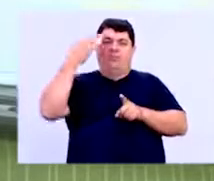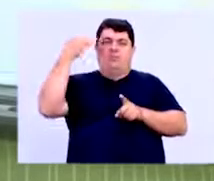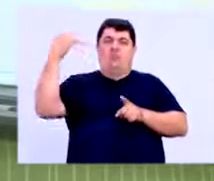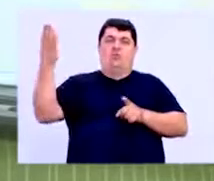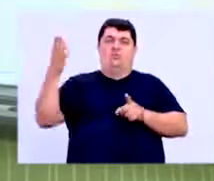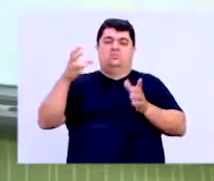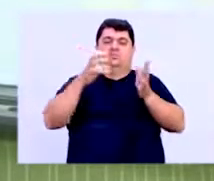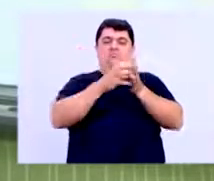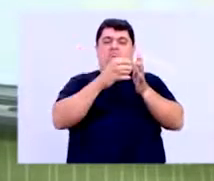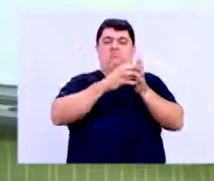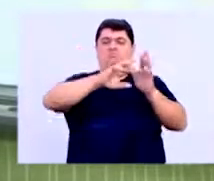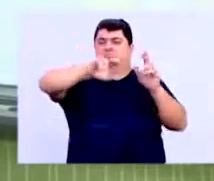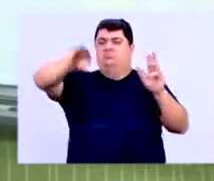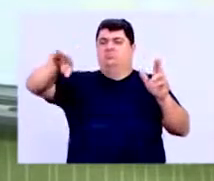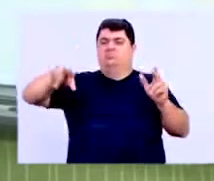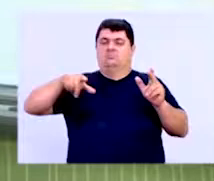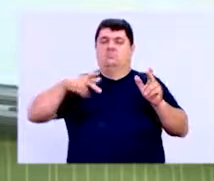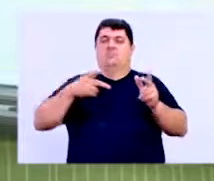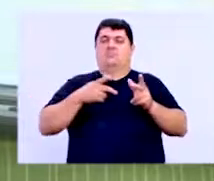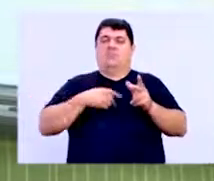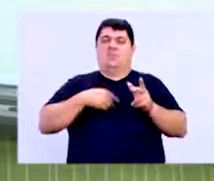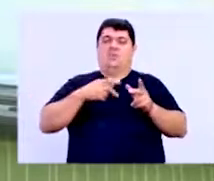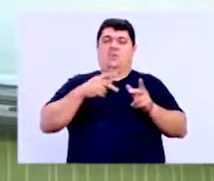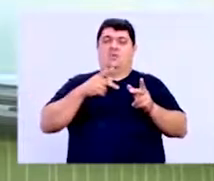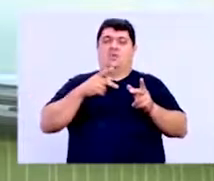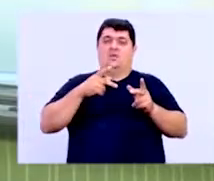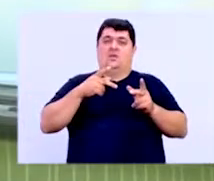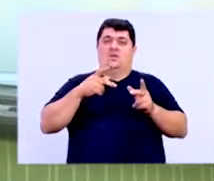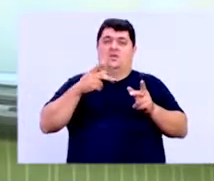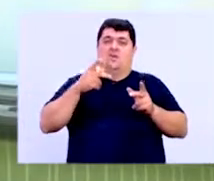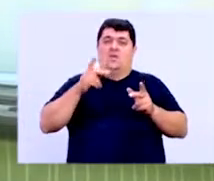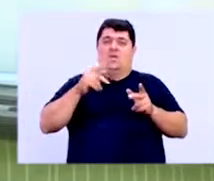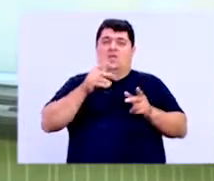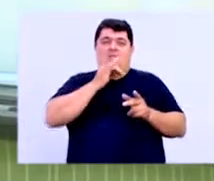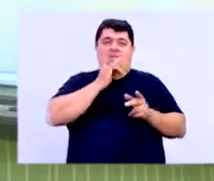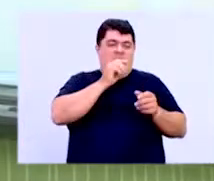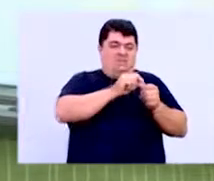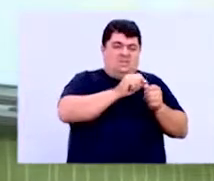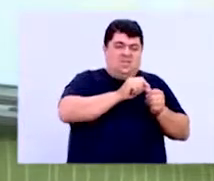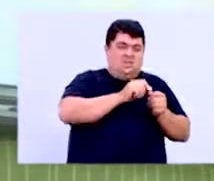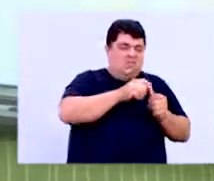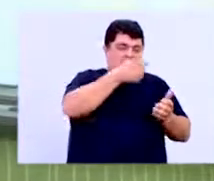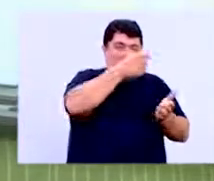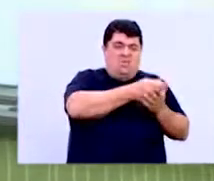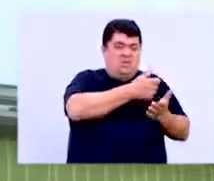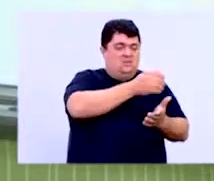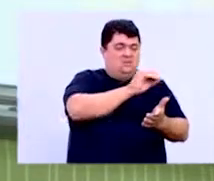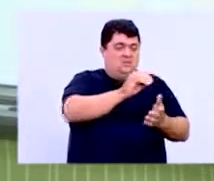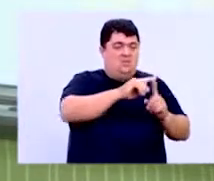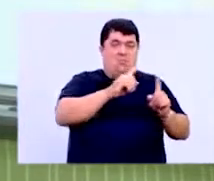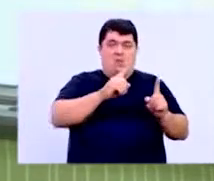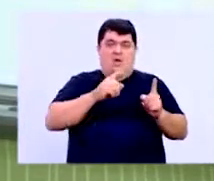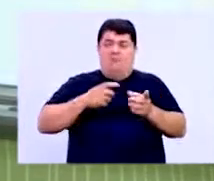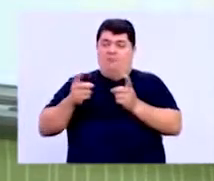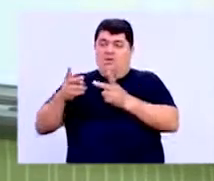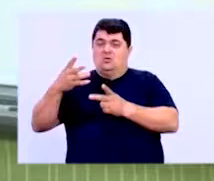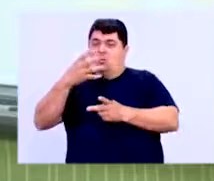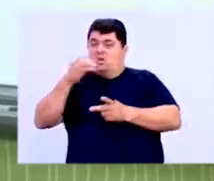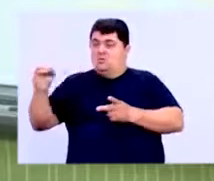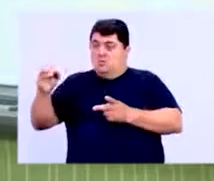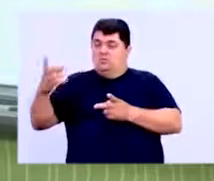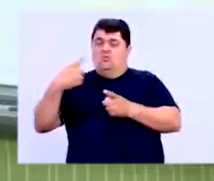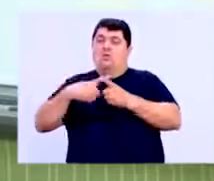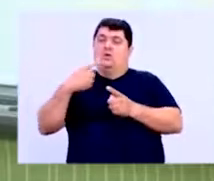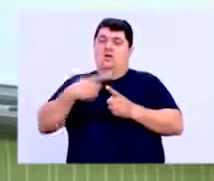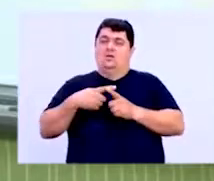com aquelas marcas? O custo da sua produção, às vezes, é simplesmente R$100, R$80, mas o seu valor chega a R$400. Por